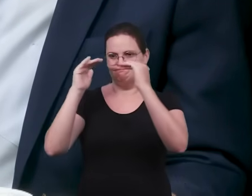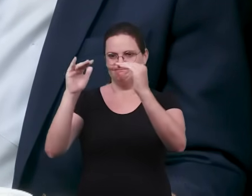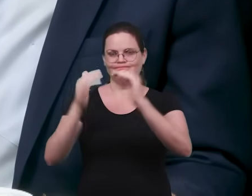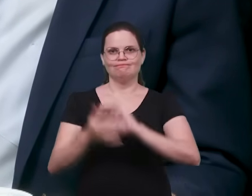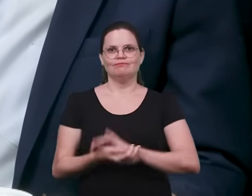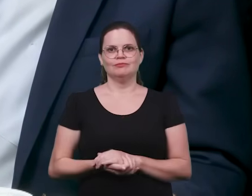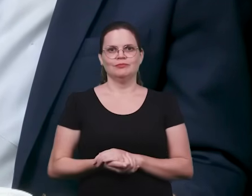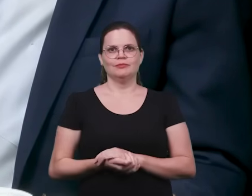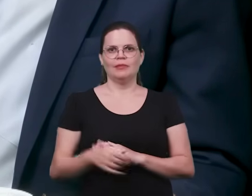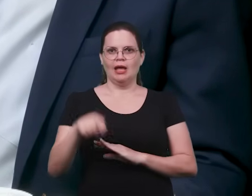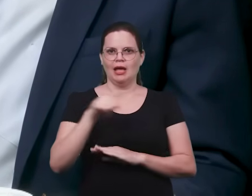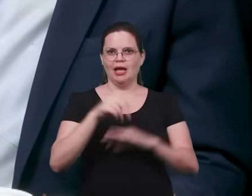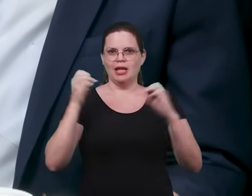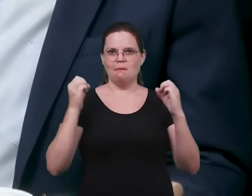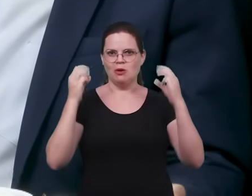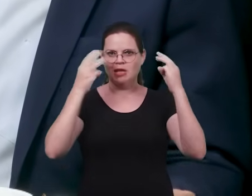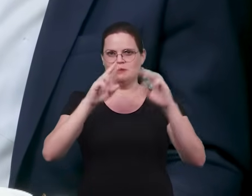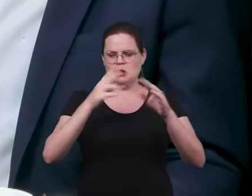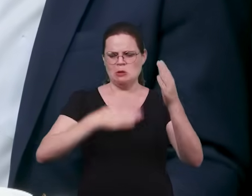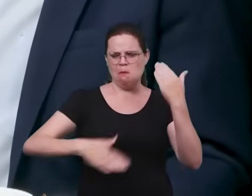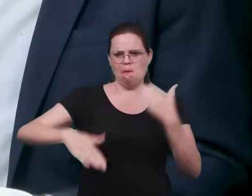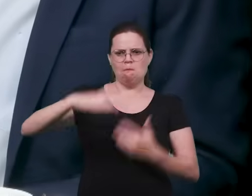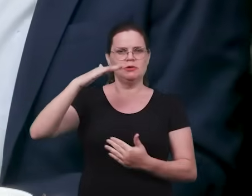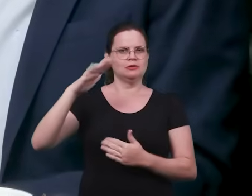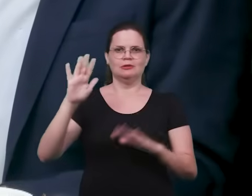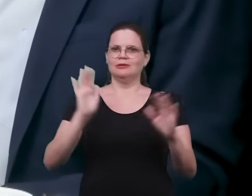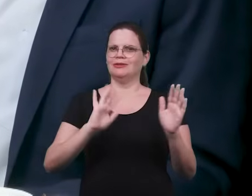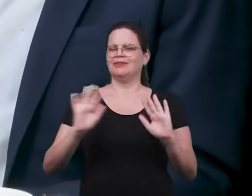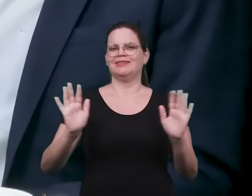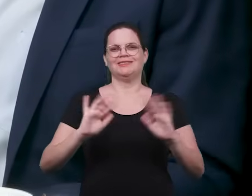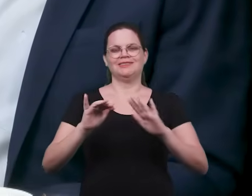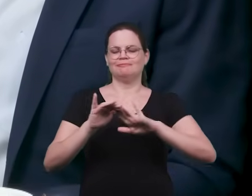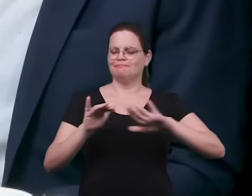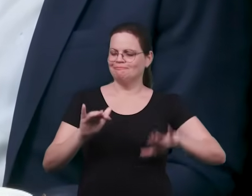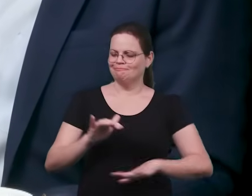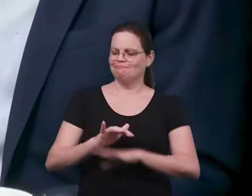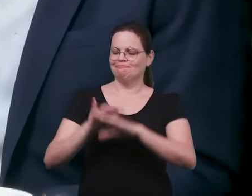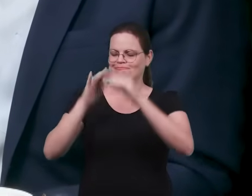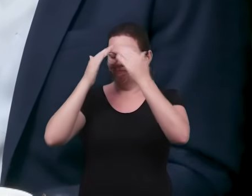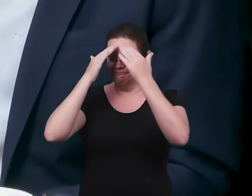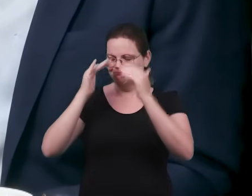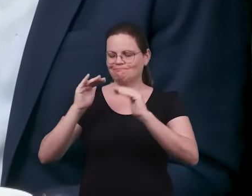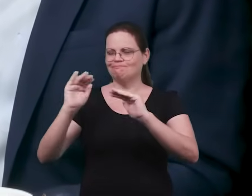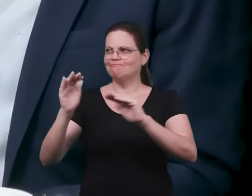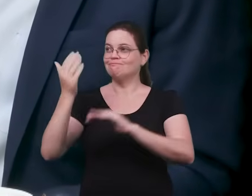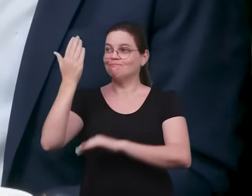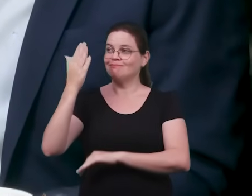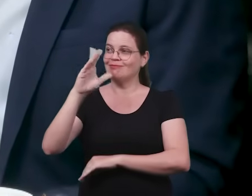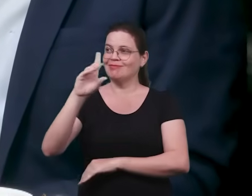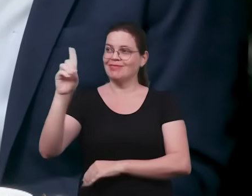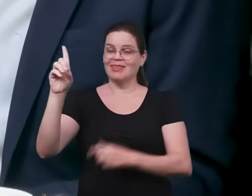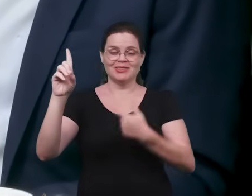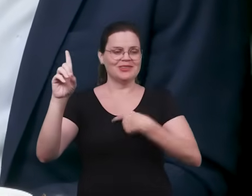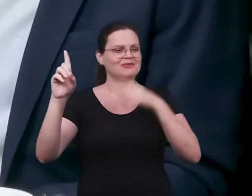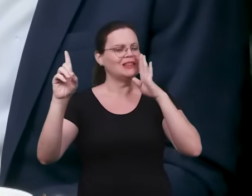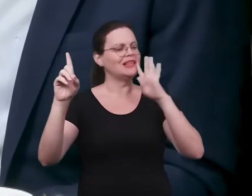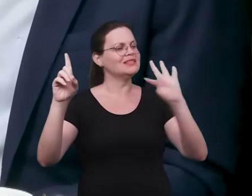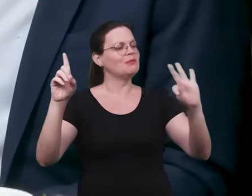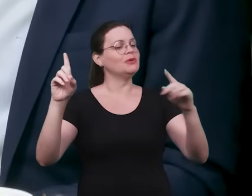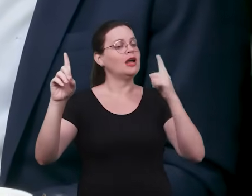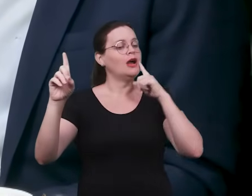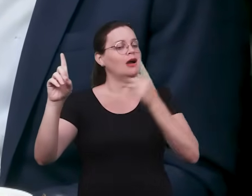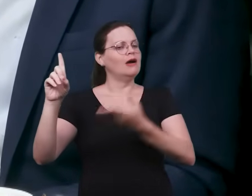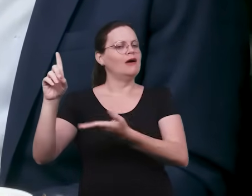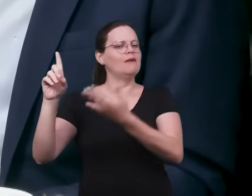contrariado. E mesmo assim, ele vai dar um testemunho de quem é esse Deus, das maravilhas desse